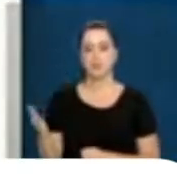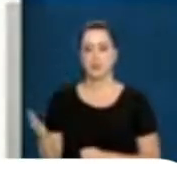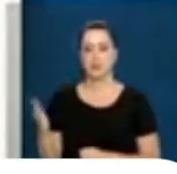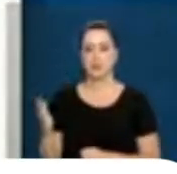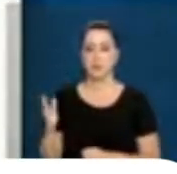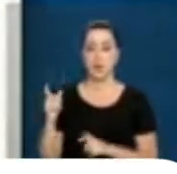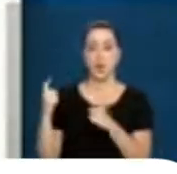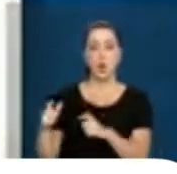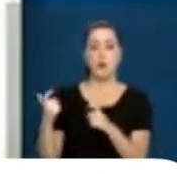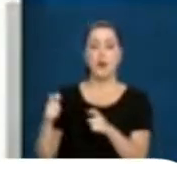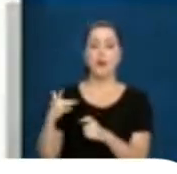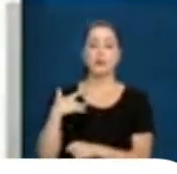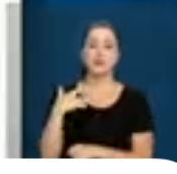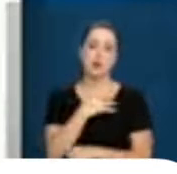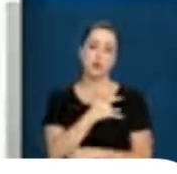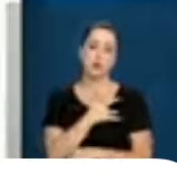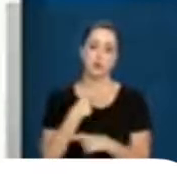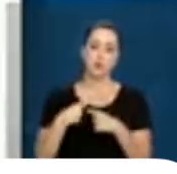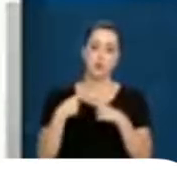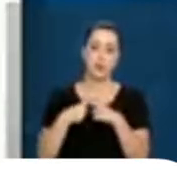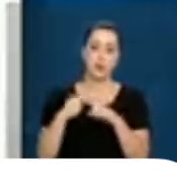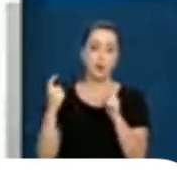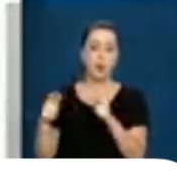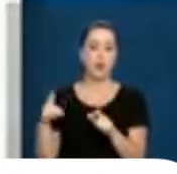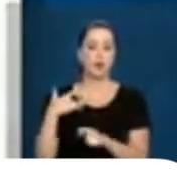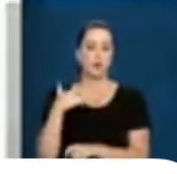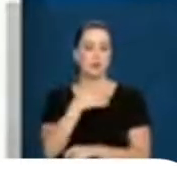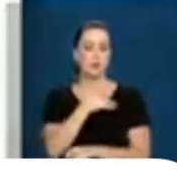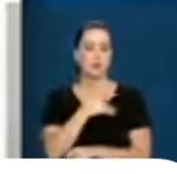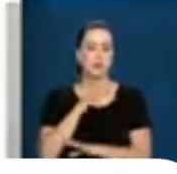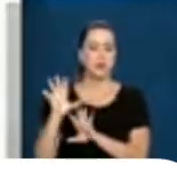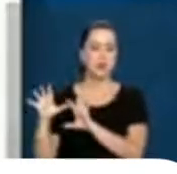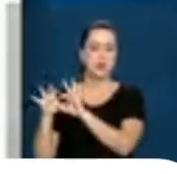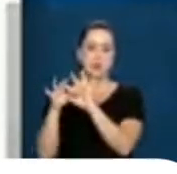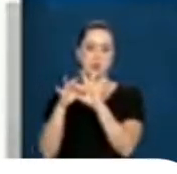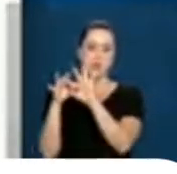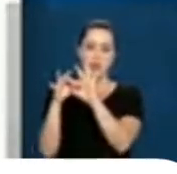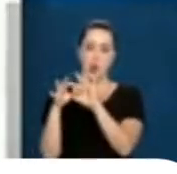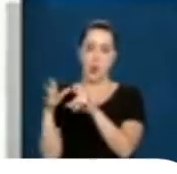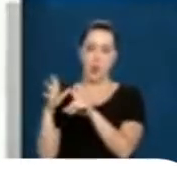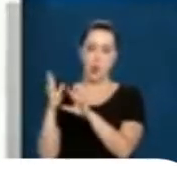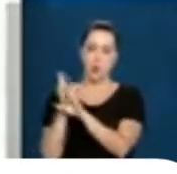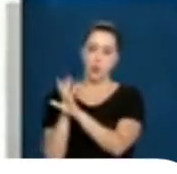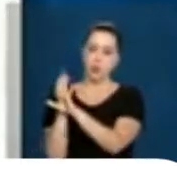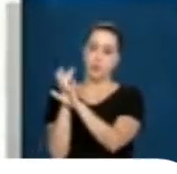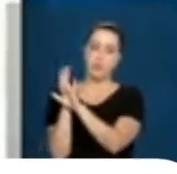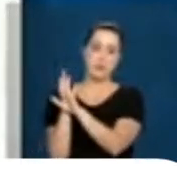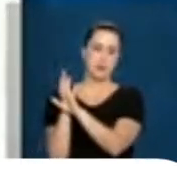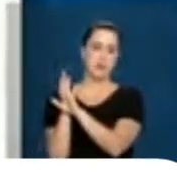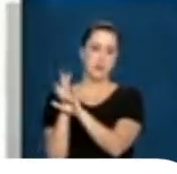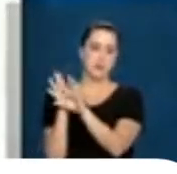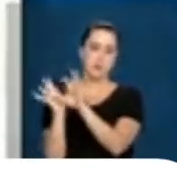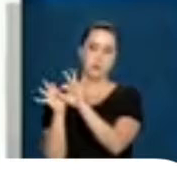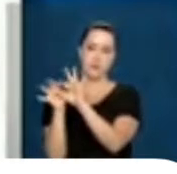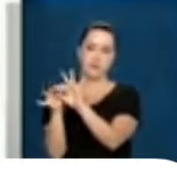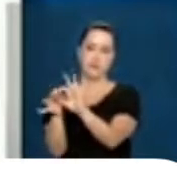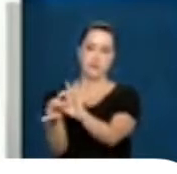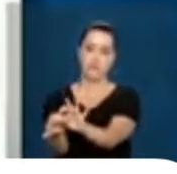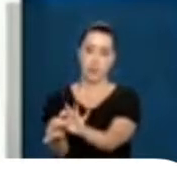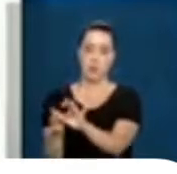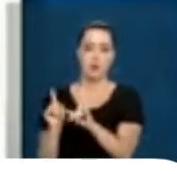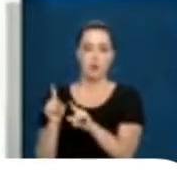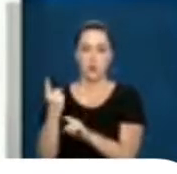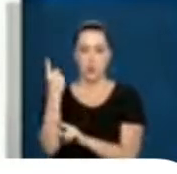de saúde. Por quê? Porque nas regiões de saúde nós temos os consórcios municipais. Então, os municípios que fazem parte